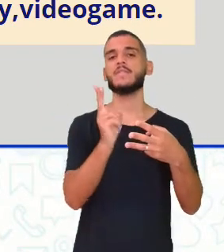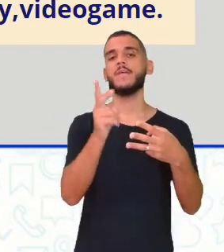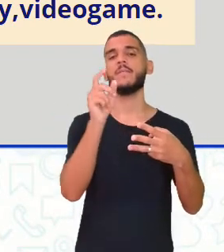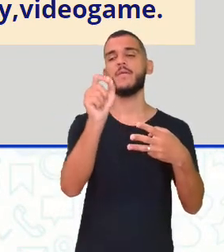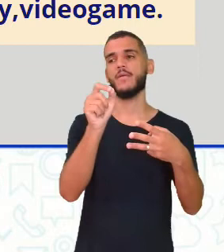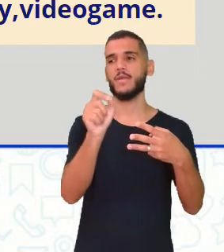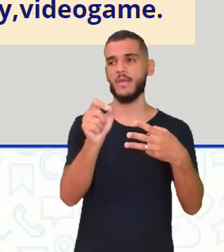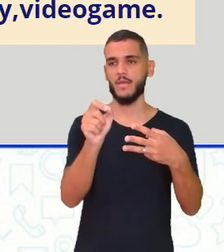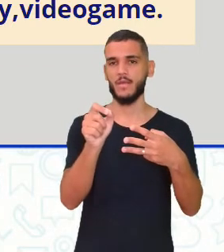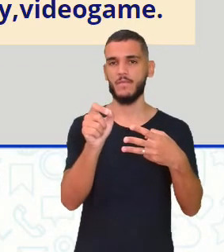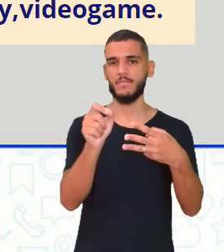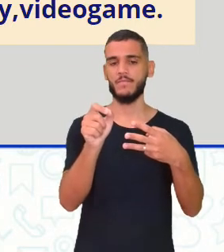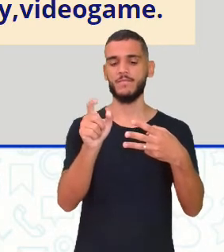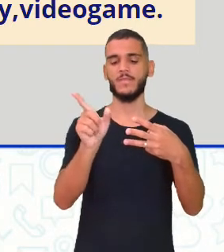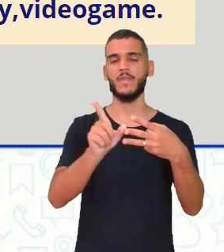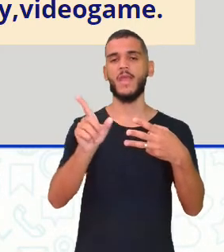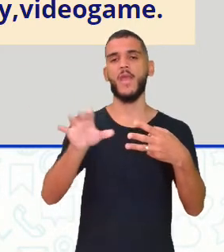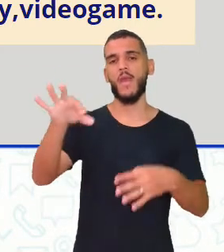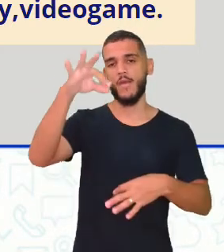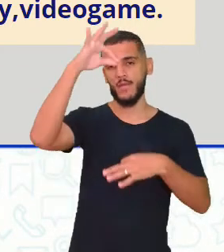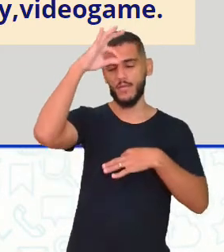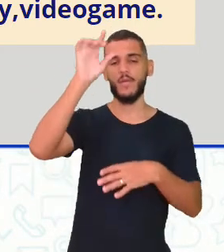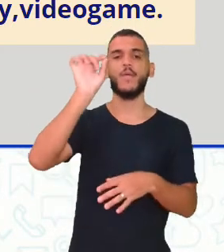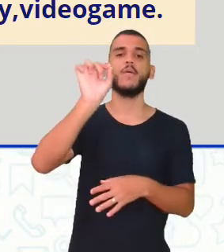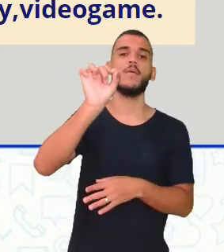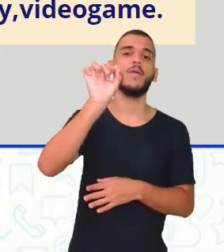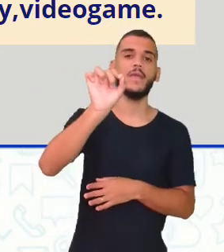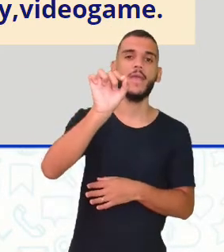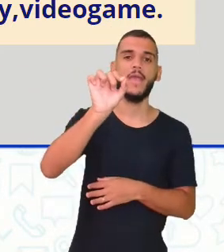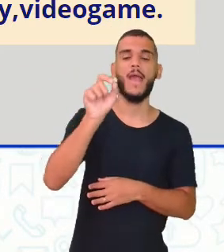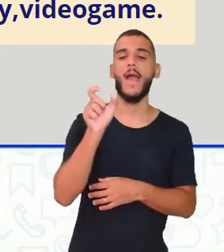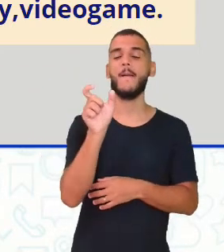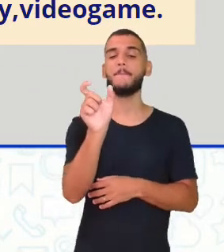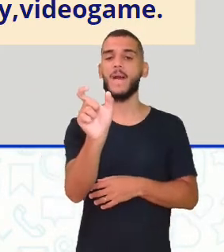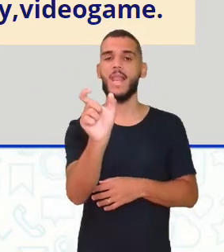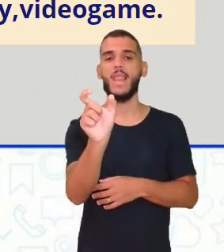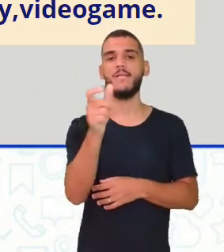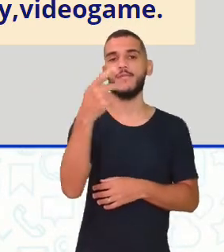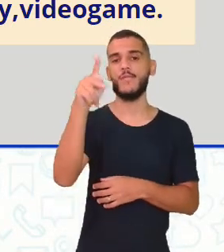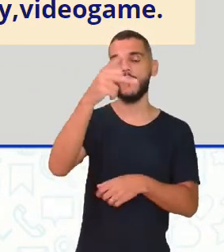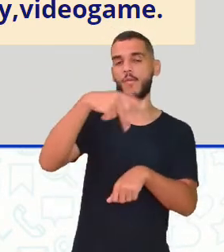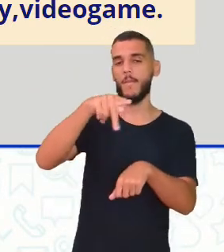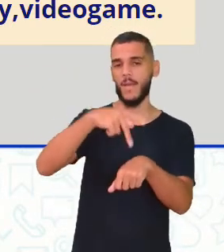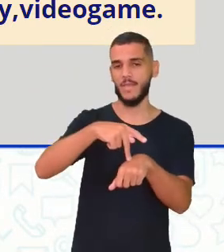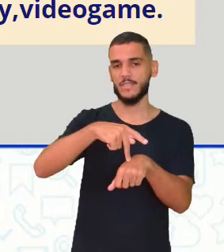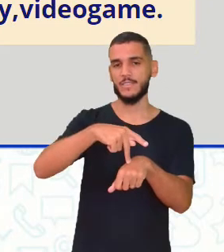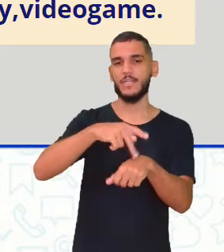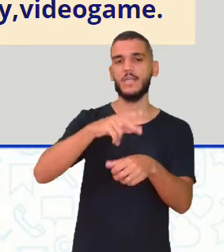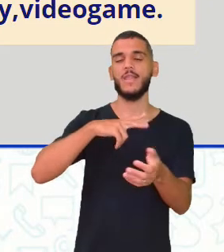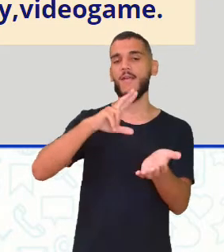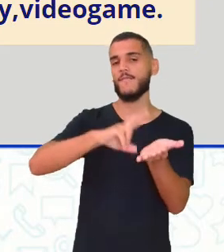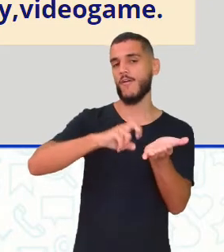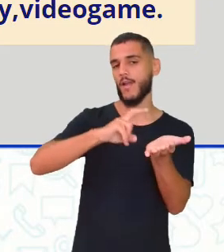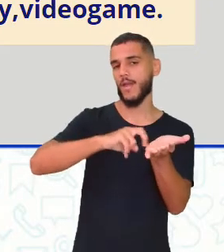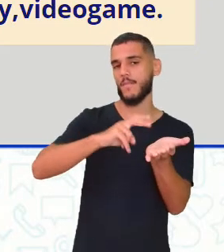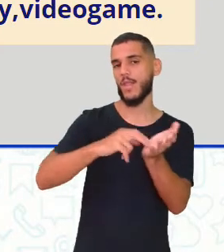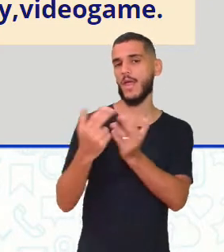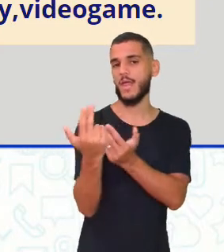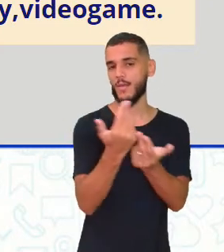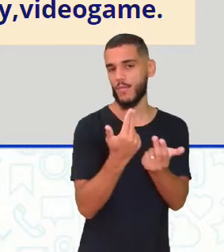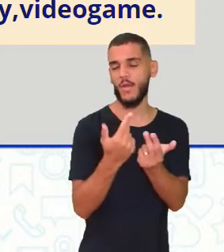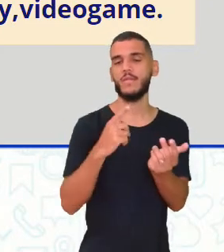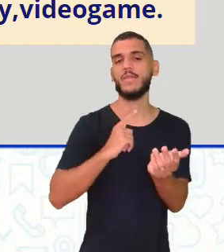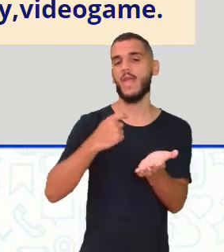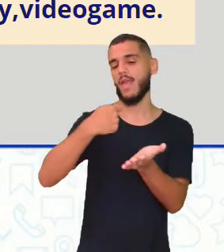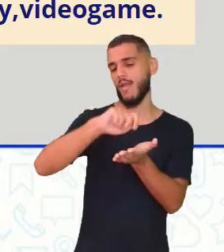na incorporação de uma palavra estrangeira ao vocábulo de uma língua, mantendo sua grafia e